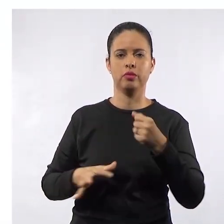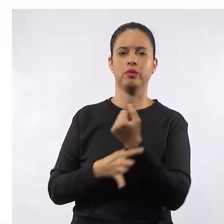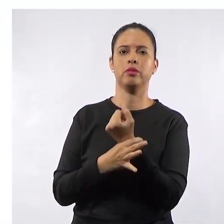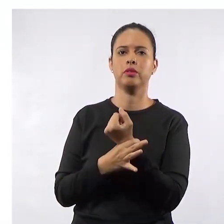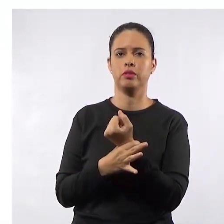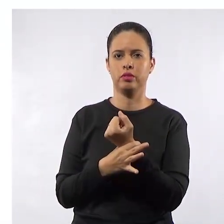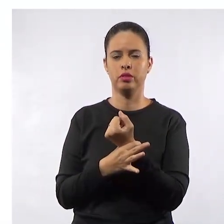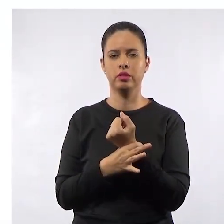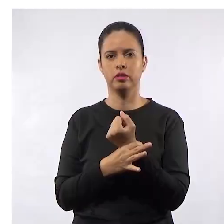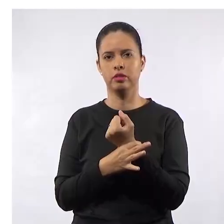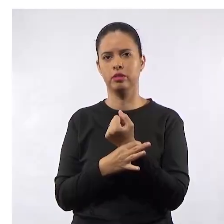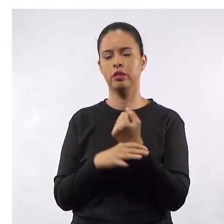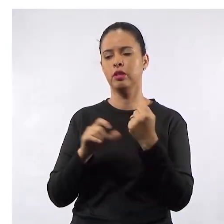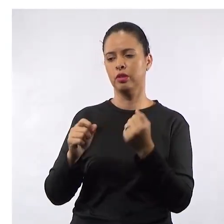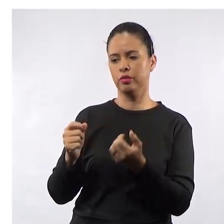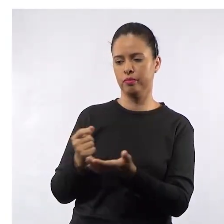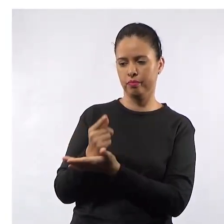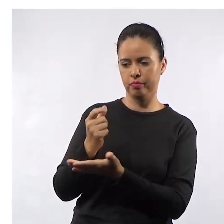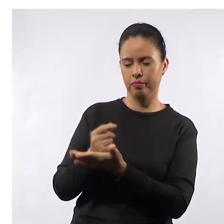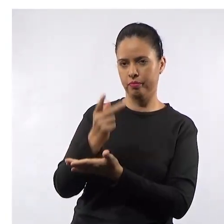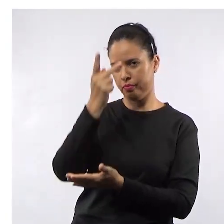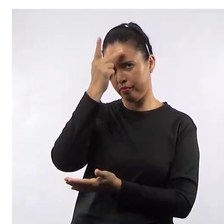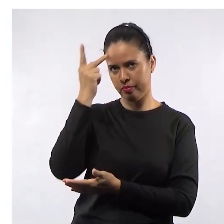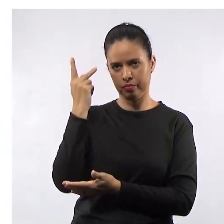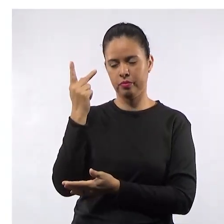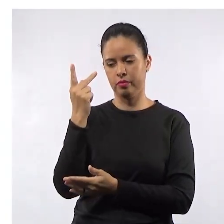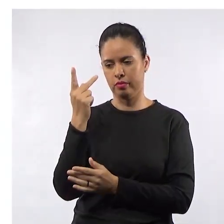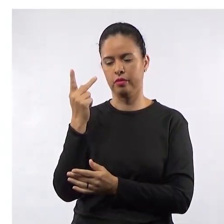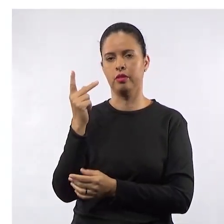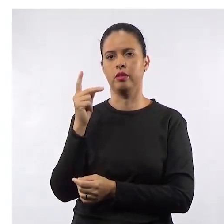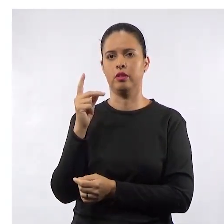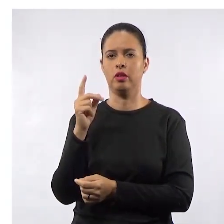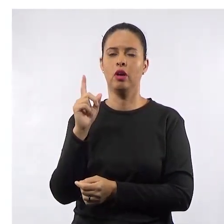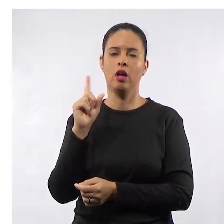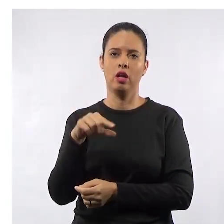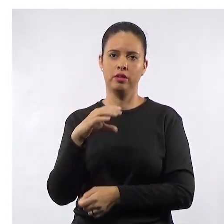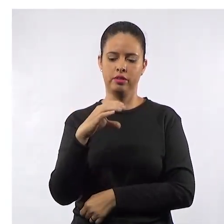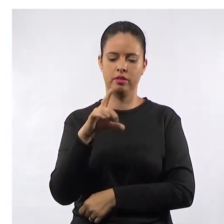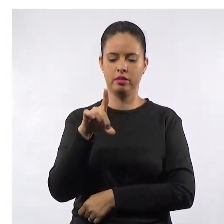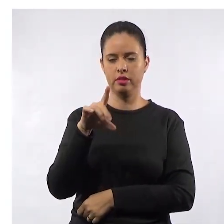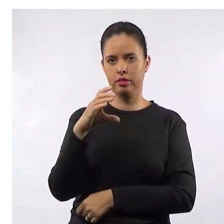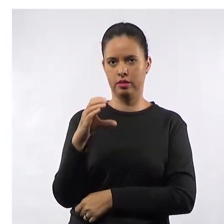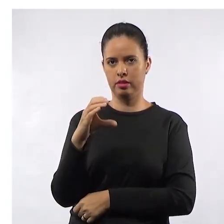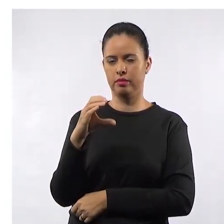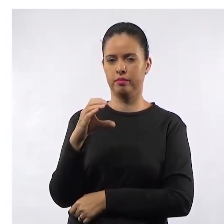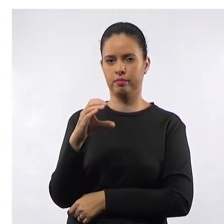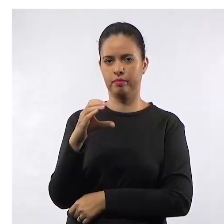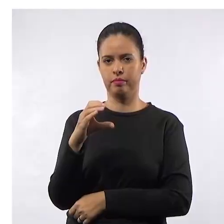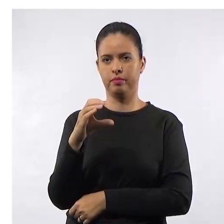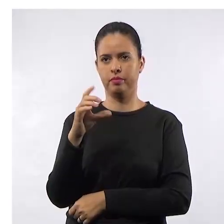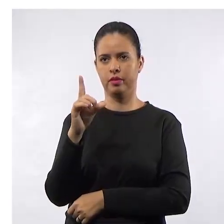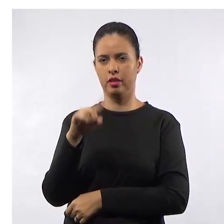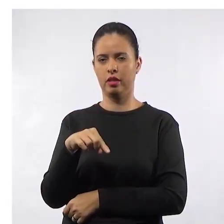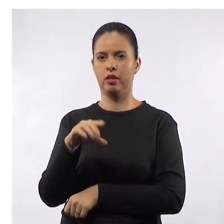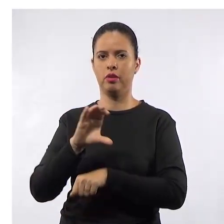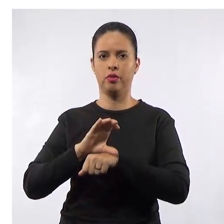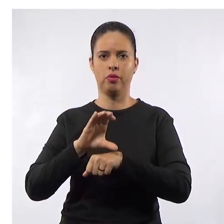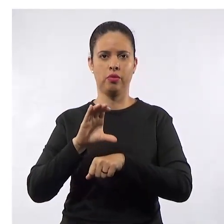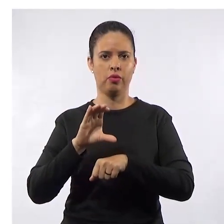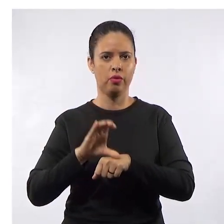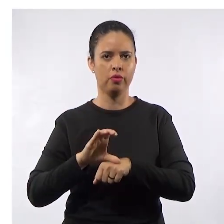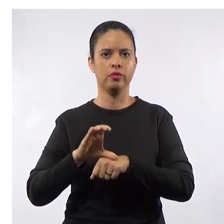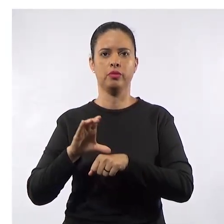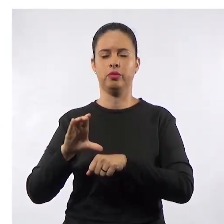do Consumidor, que a gente chama de CDC, tá ok? Então, toda vez que eu falar CDC, você já sabe que eu estou me referindo